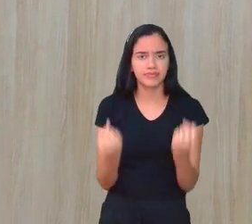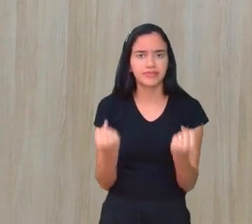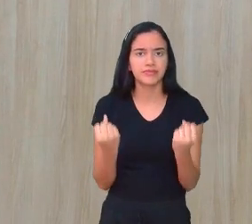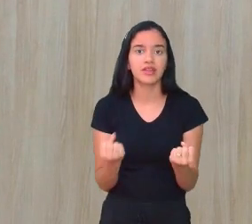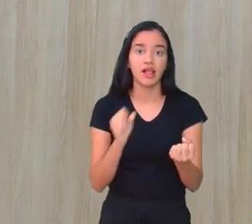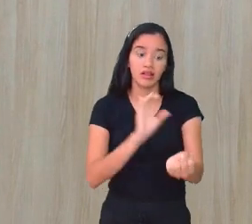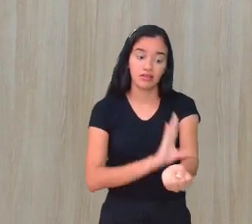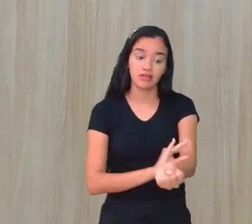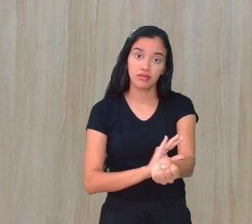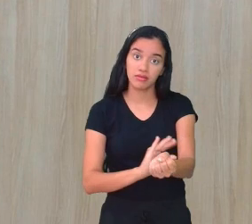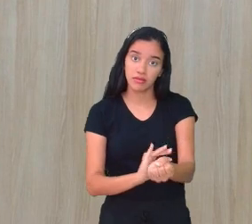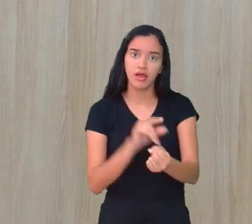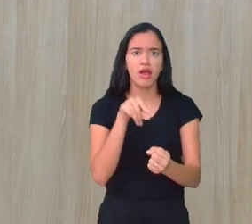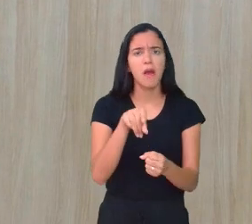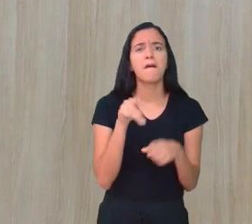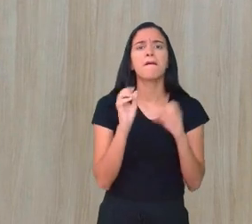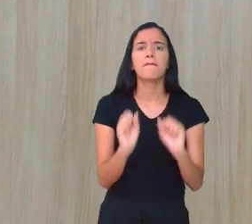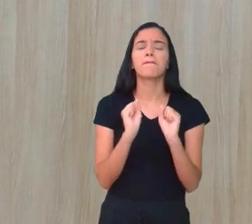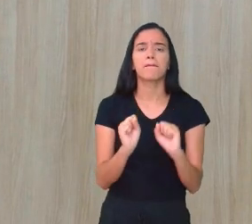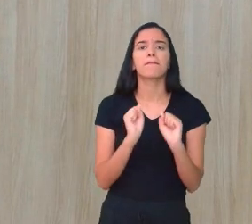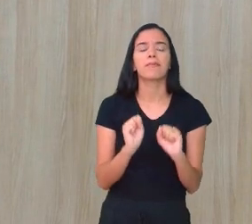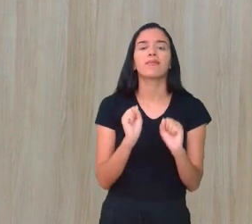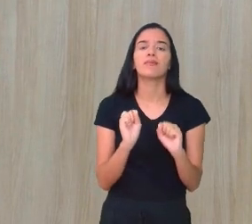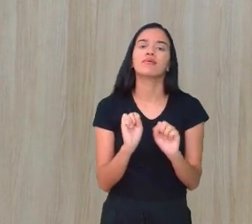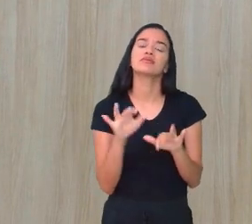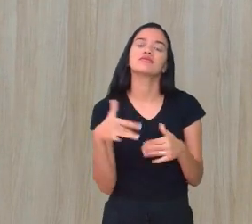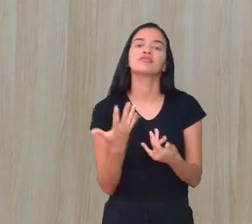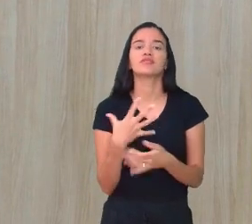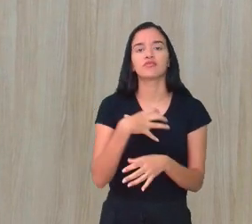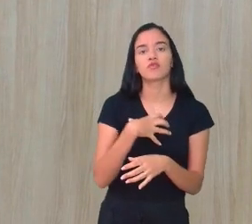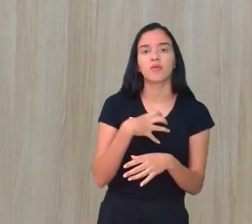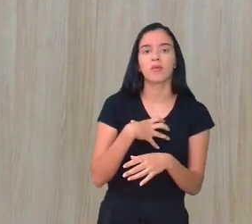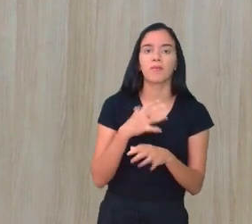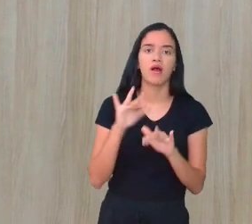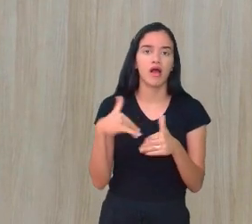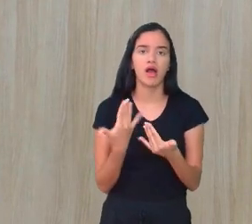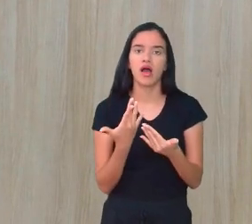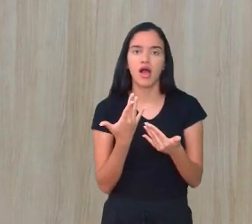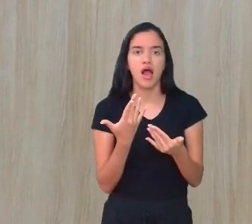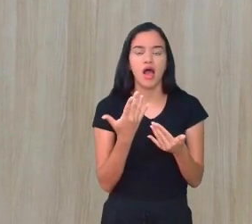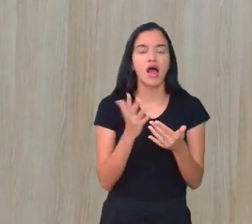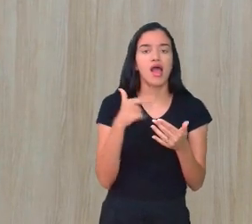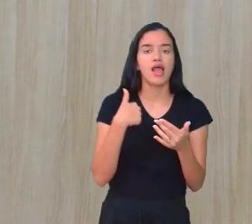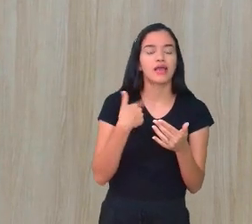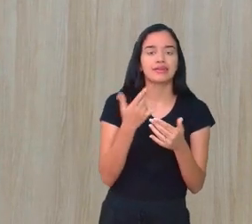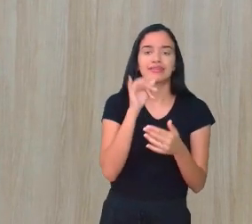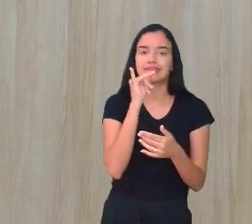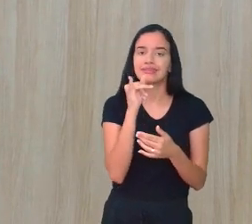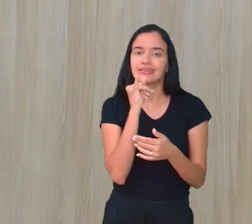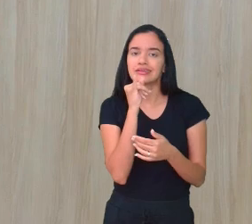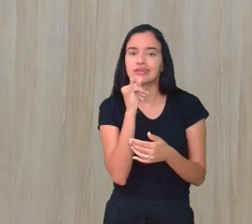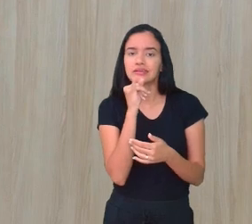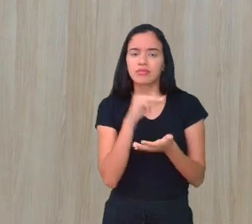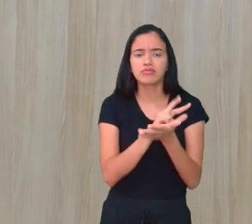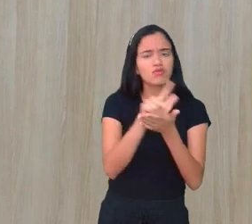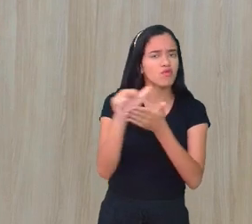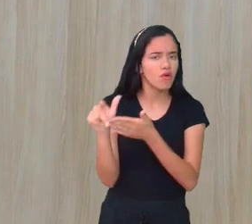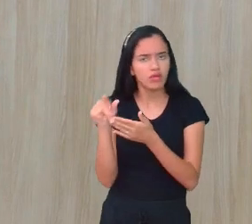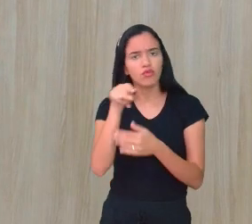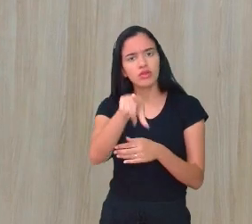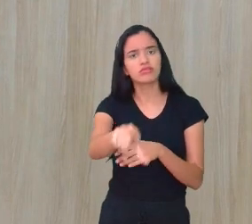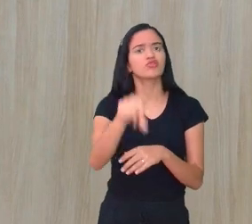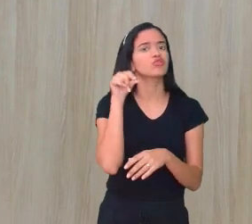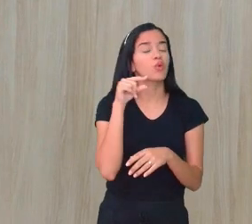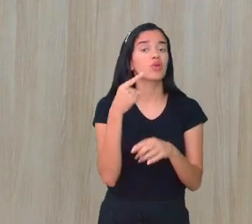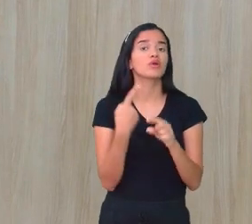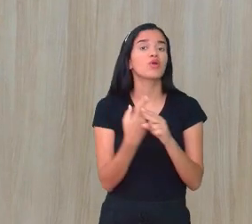da musculação, né? Você pode fazer de forma aleatória? Pode. O resultado vai ser o mesmo? Não. Porque